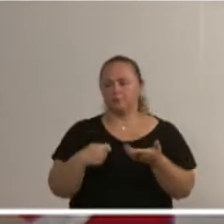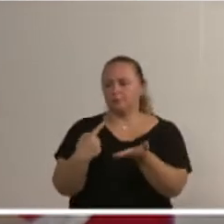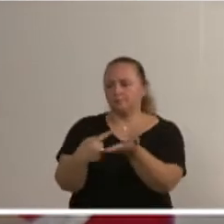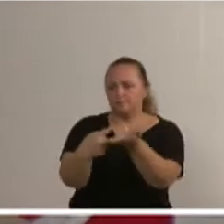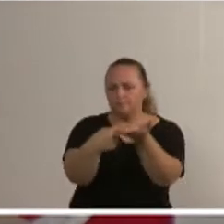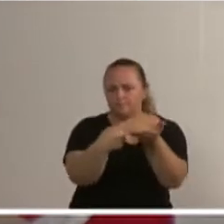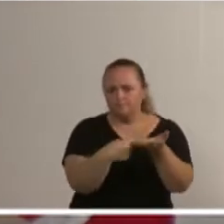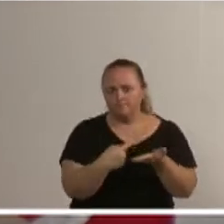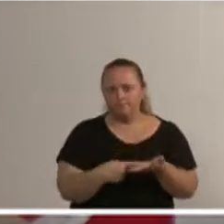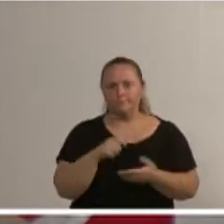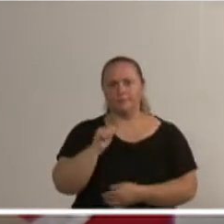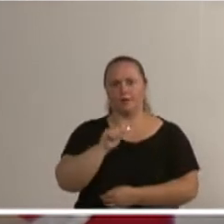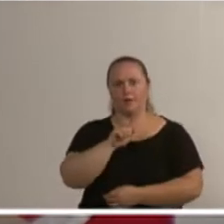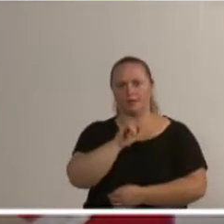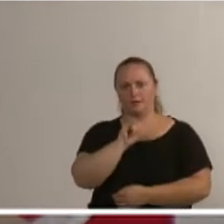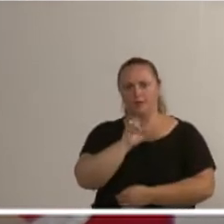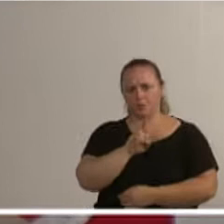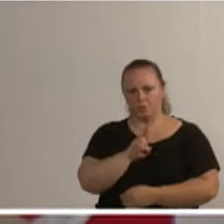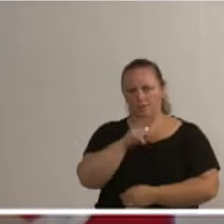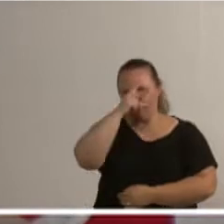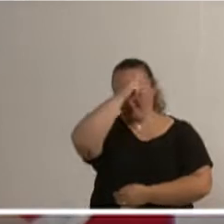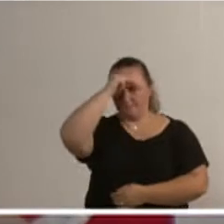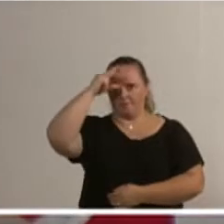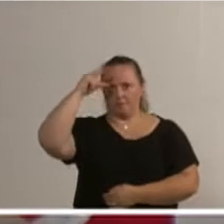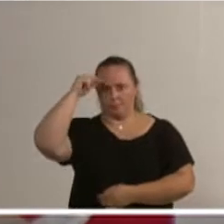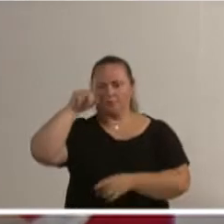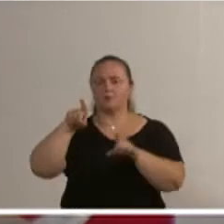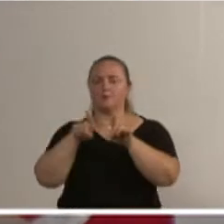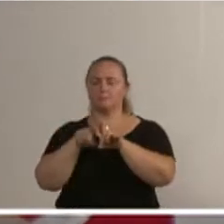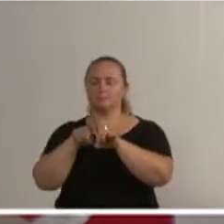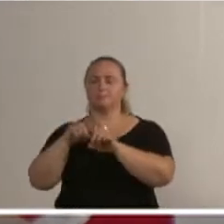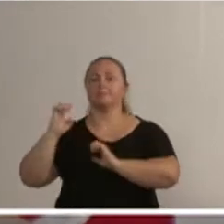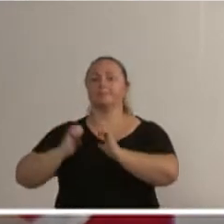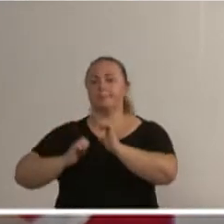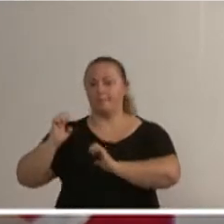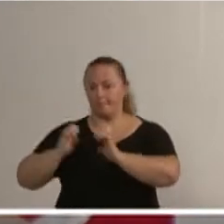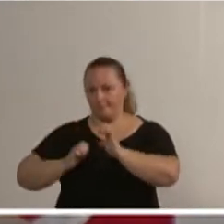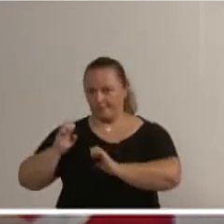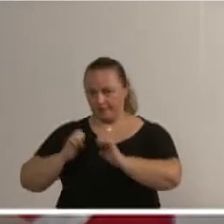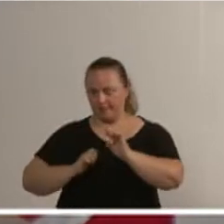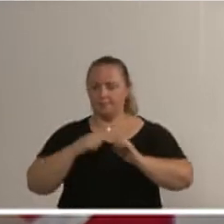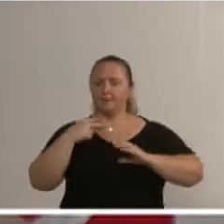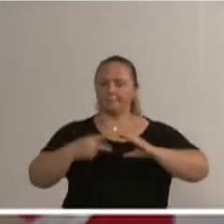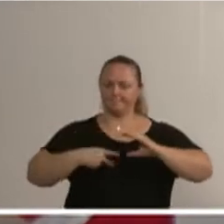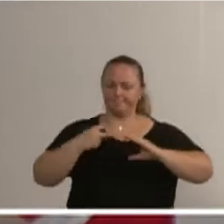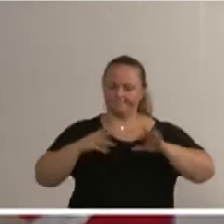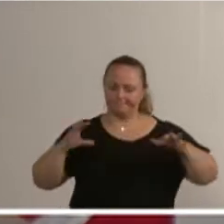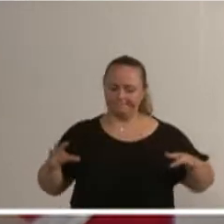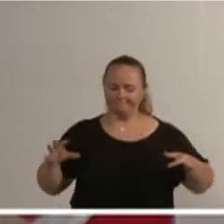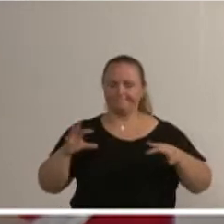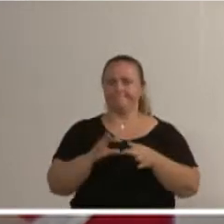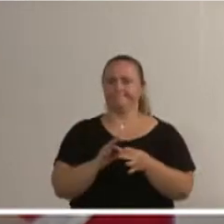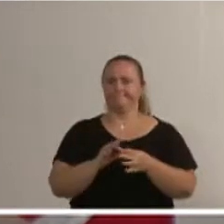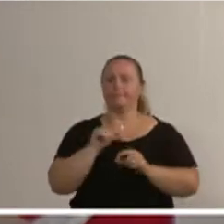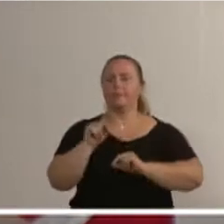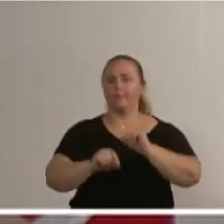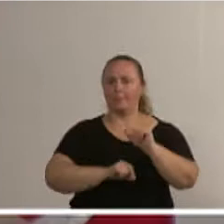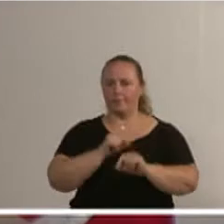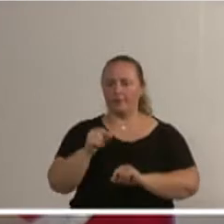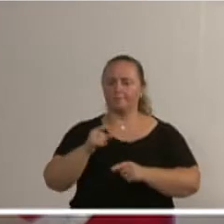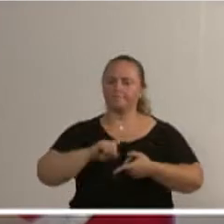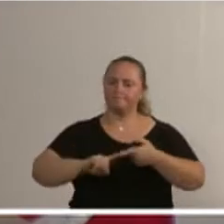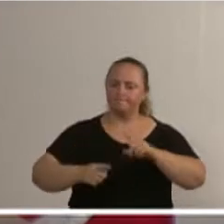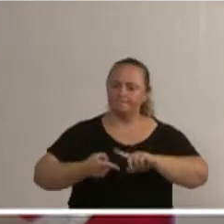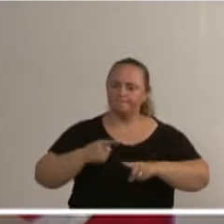agência reguladora, o governo municipal, bem como a empresa e o legislativo, achamos por bem trazer